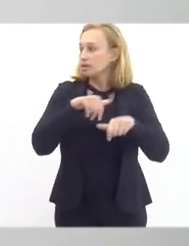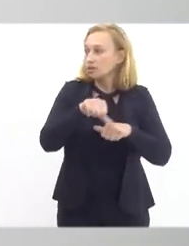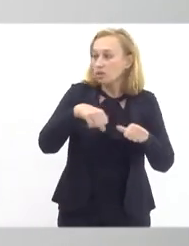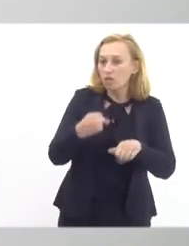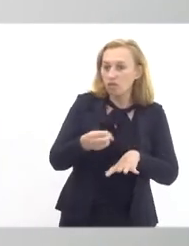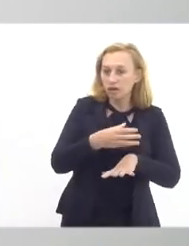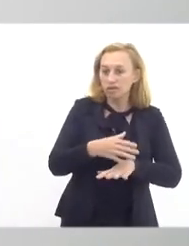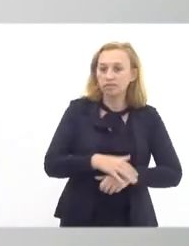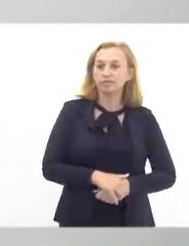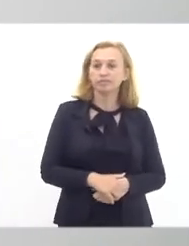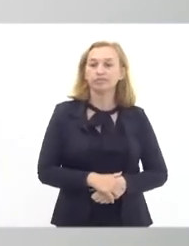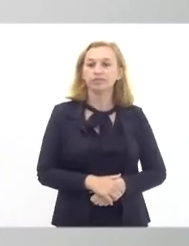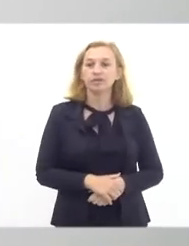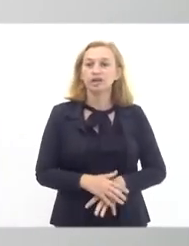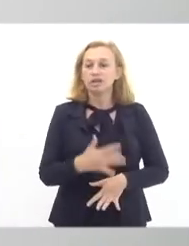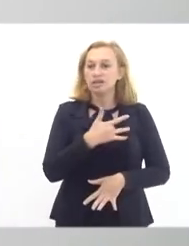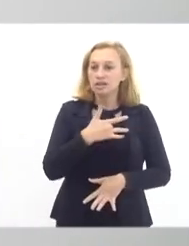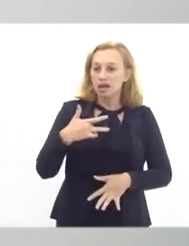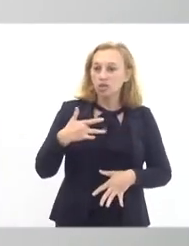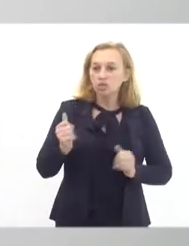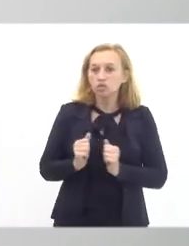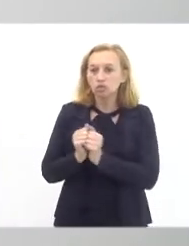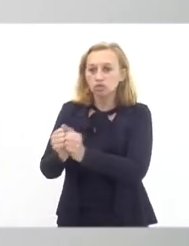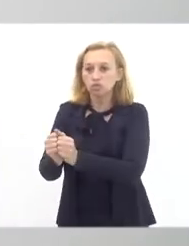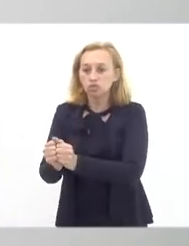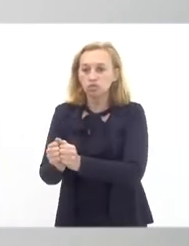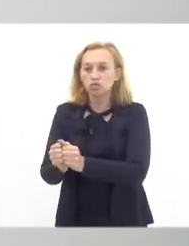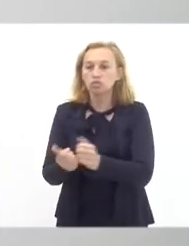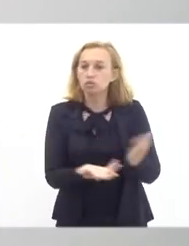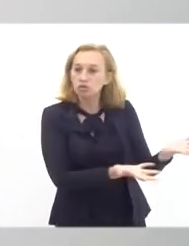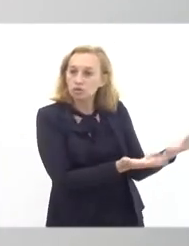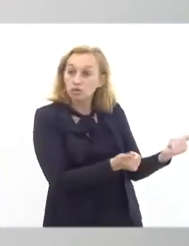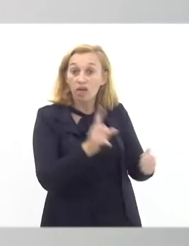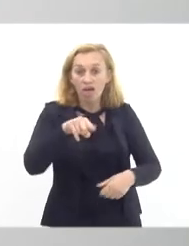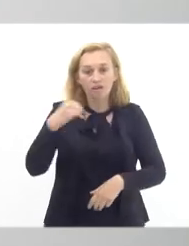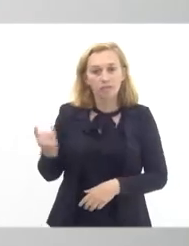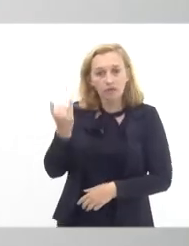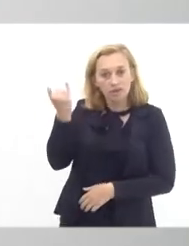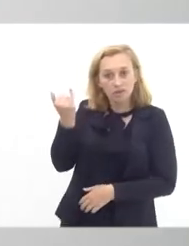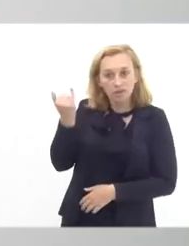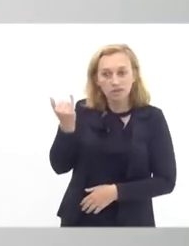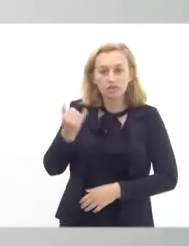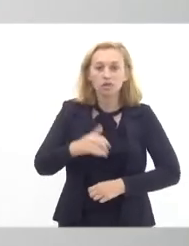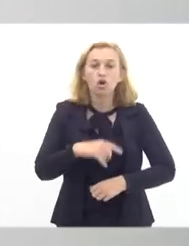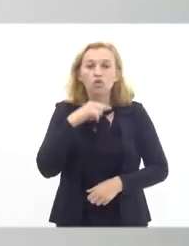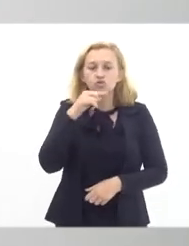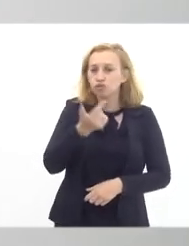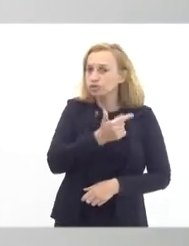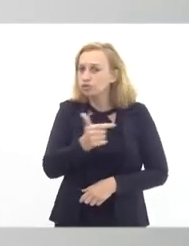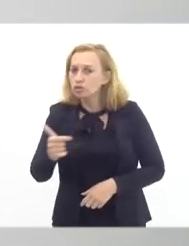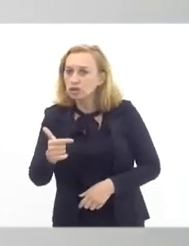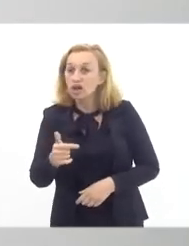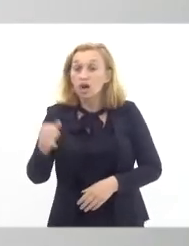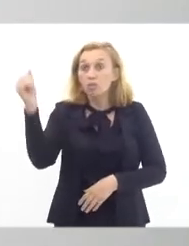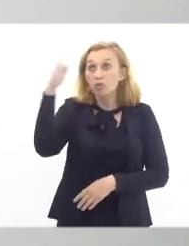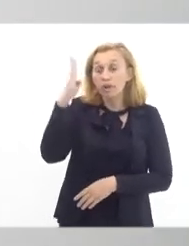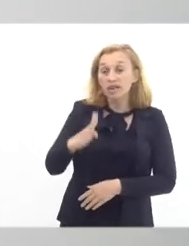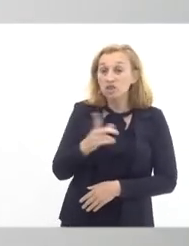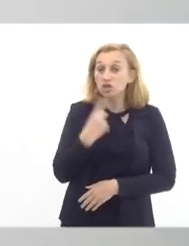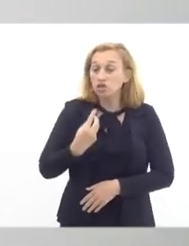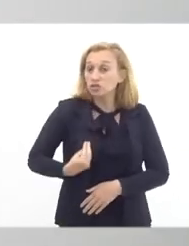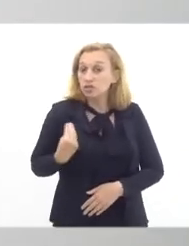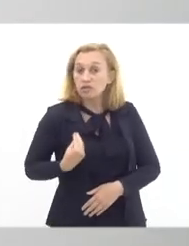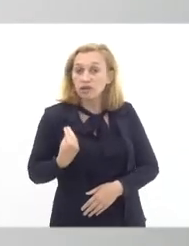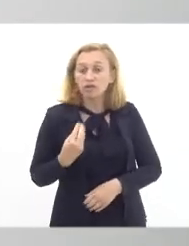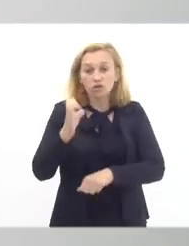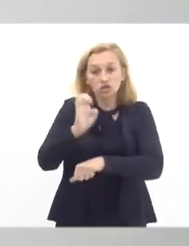sua preocupação hoje de dialogar com a juventude é importante, né? E isso, sem dúvida nenhuma, para o Brasil que a gente vive, para o